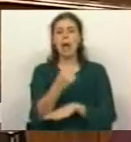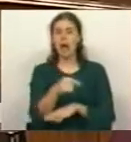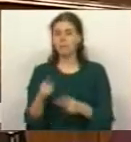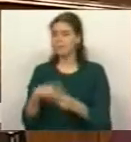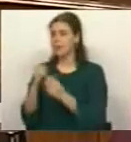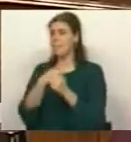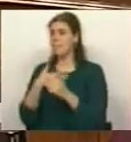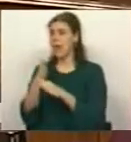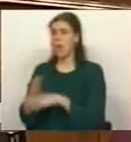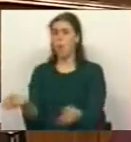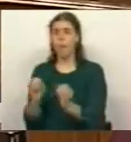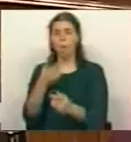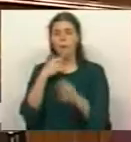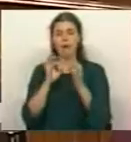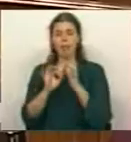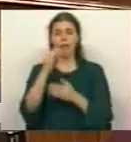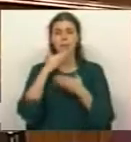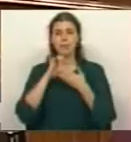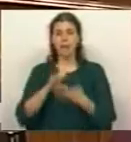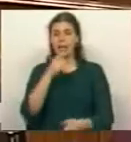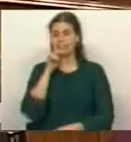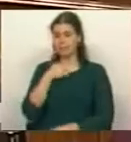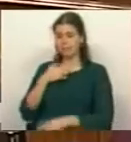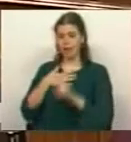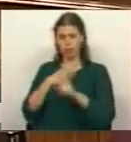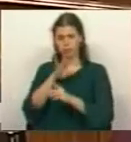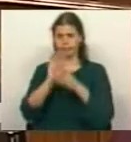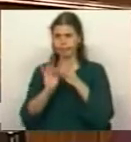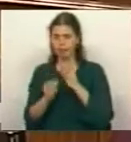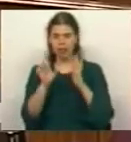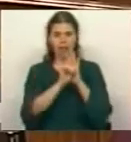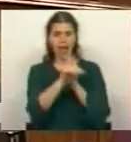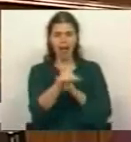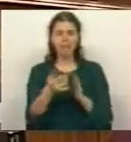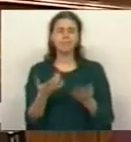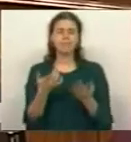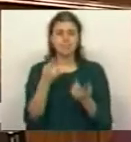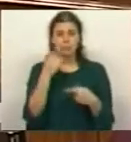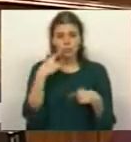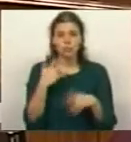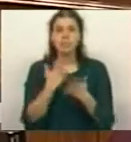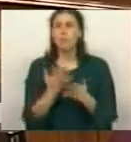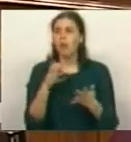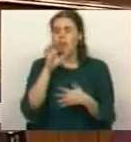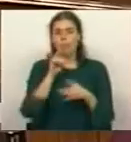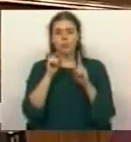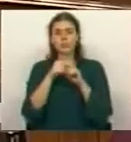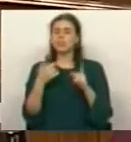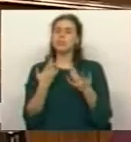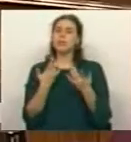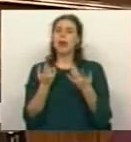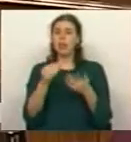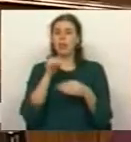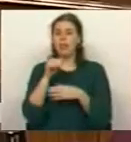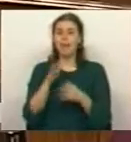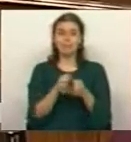quais as que não têm acesso às linhas de crédito, mesmo que essas empresas reúnam os critérios legais, não representa apenas uma forma de aumentar os lucros da